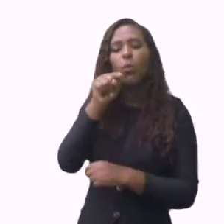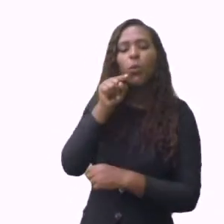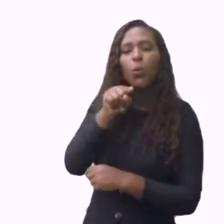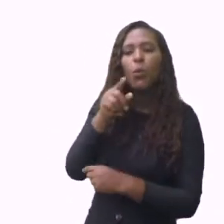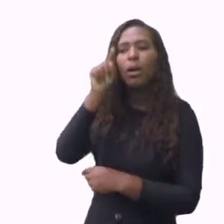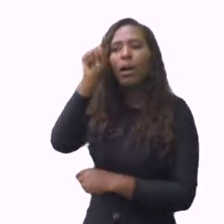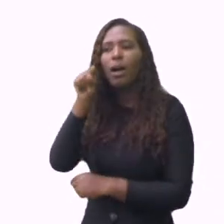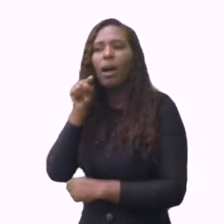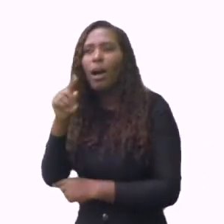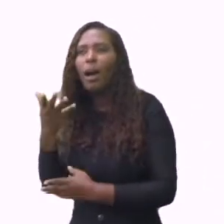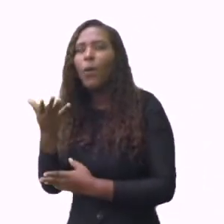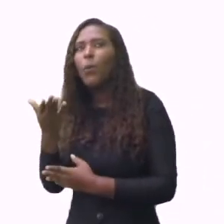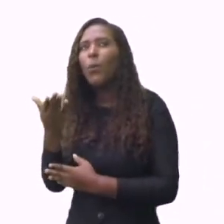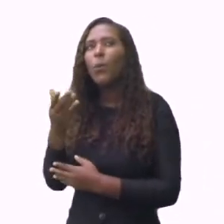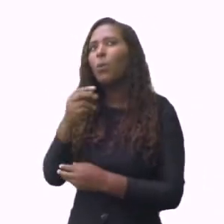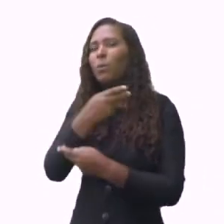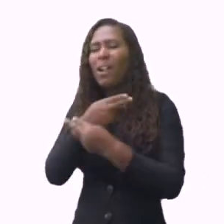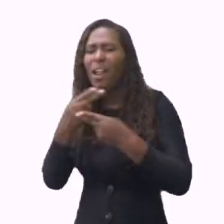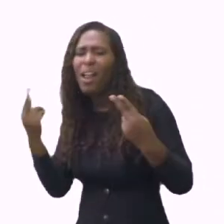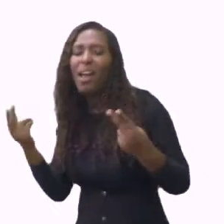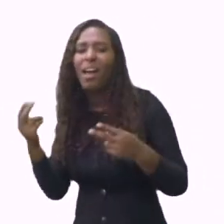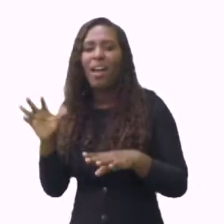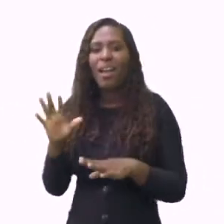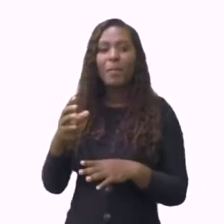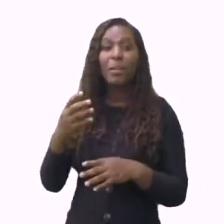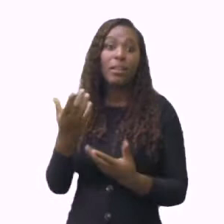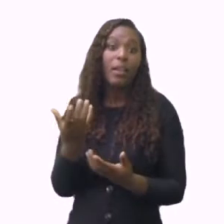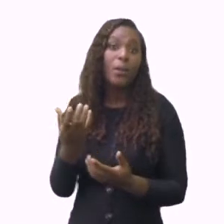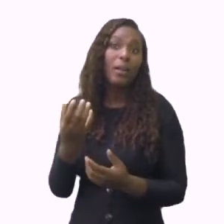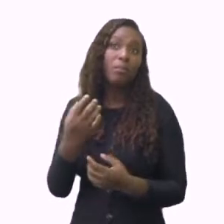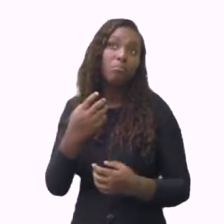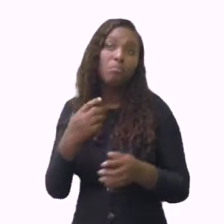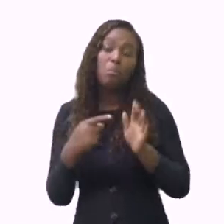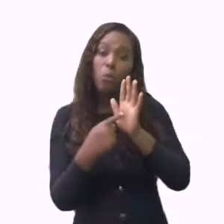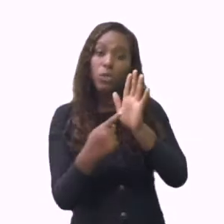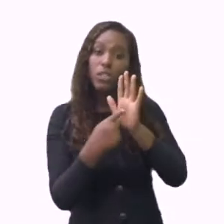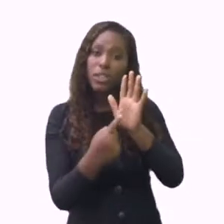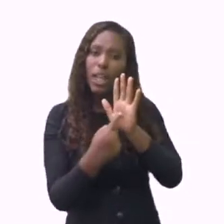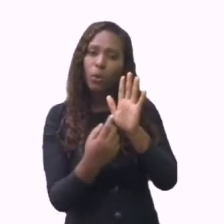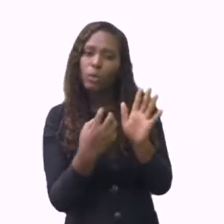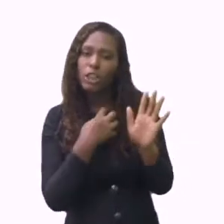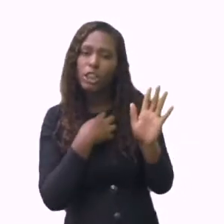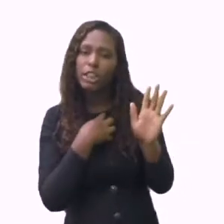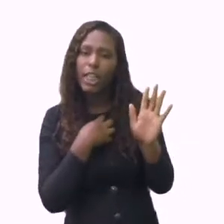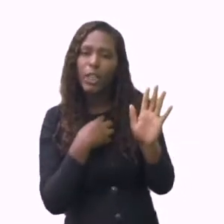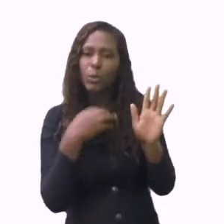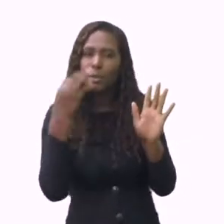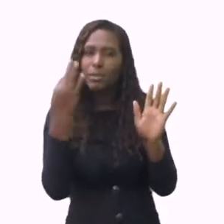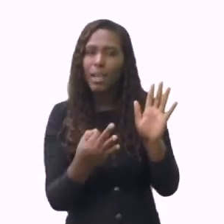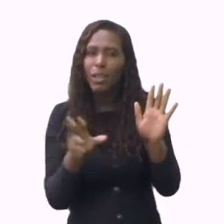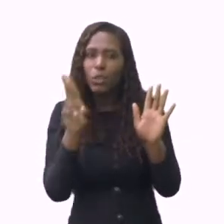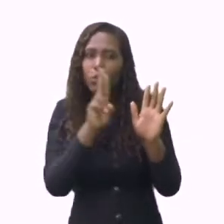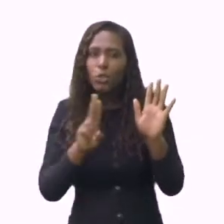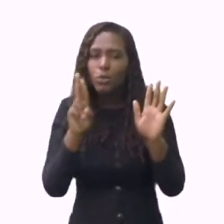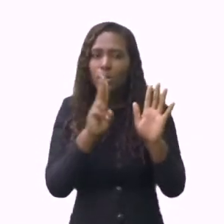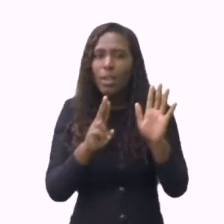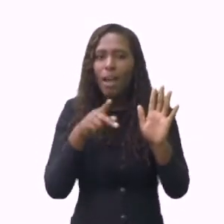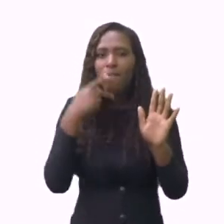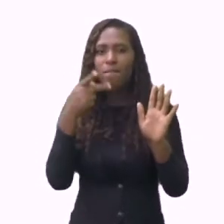sentido à fala? Então, as frases estão iguais e eu vou ler primeiro sem sinal nenhum de